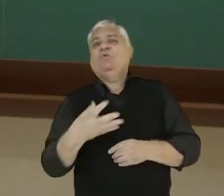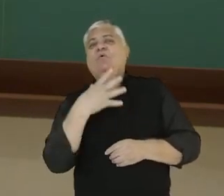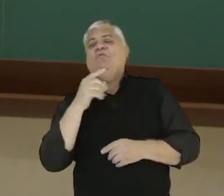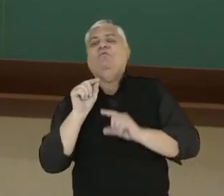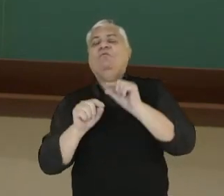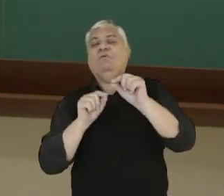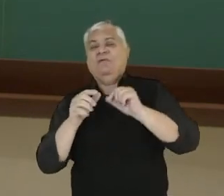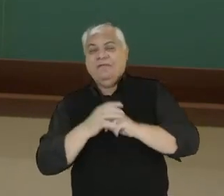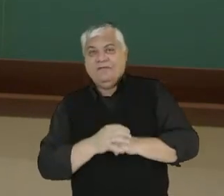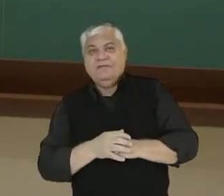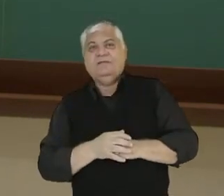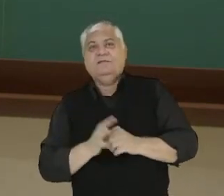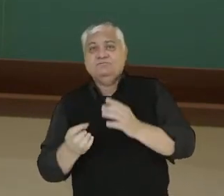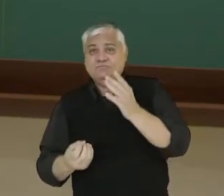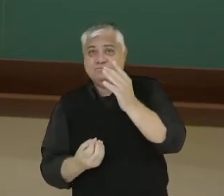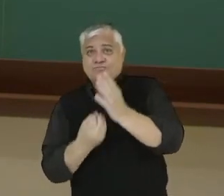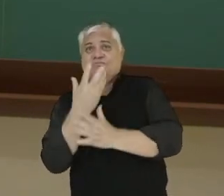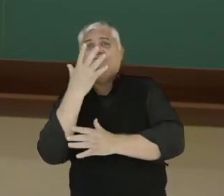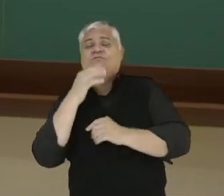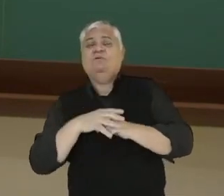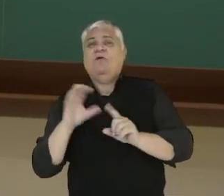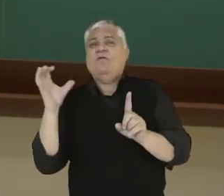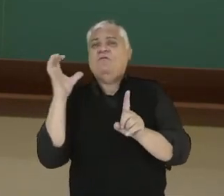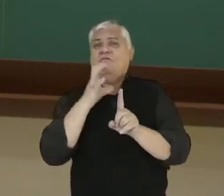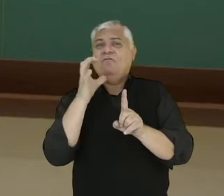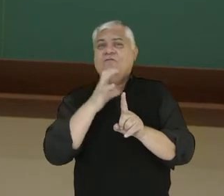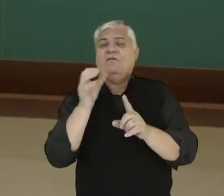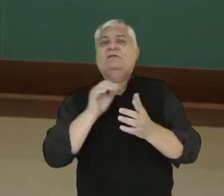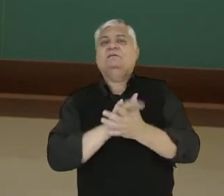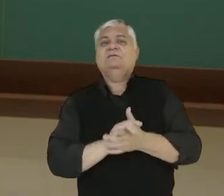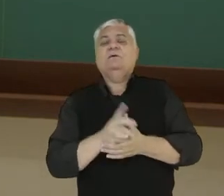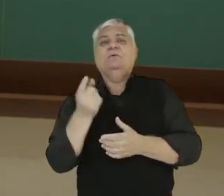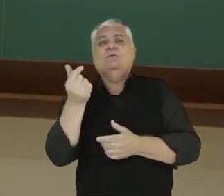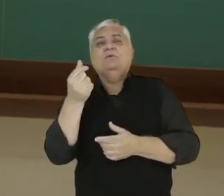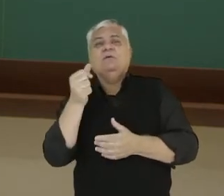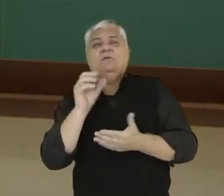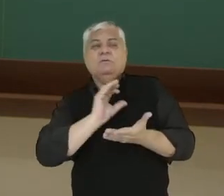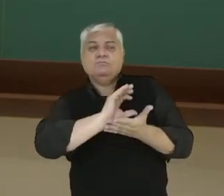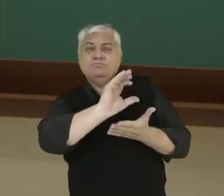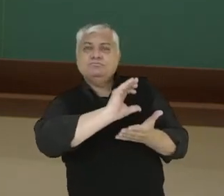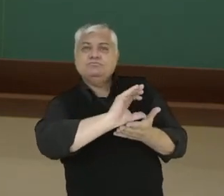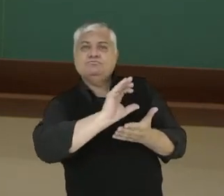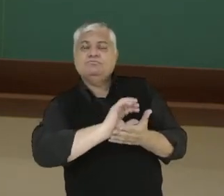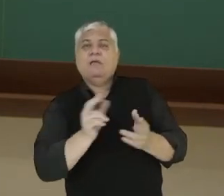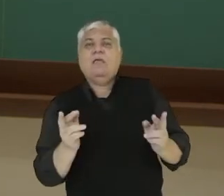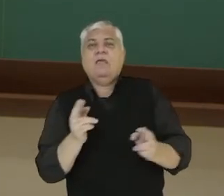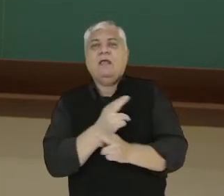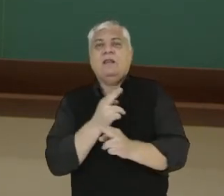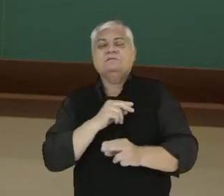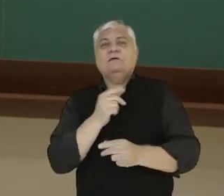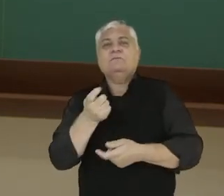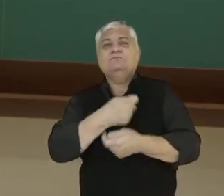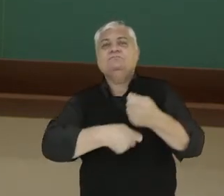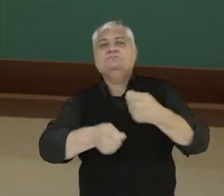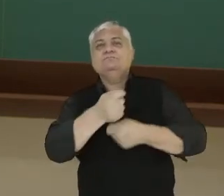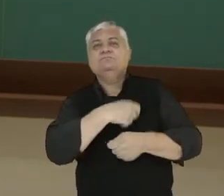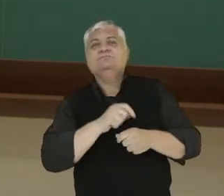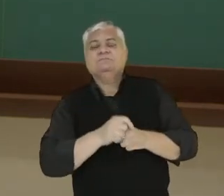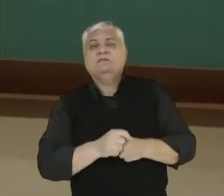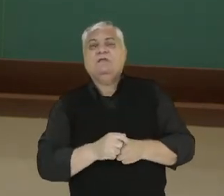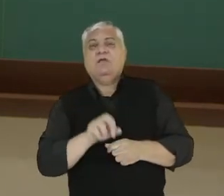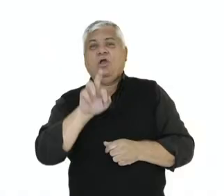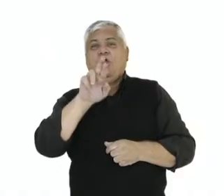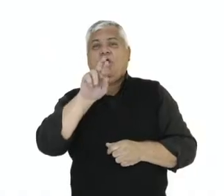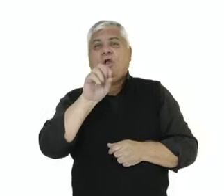gente analisar dessa influência, desse investimento em infraestrutura e dessas relações comerciais é a nova Rota